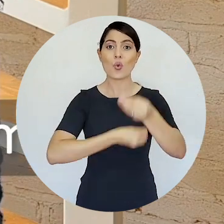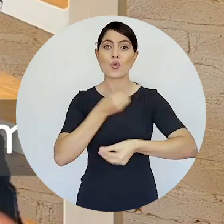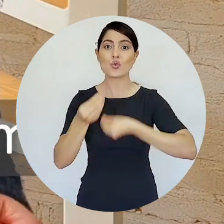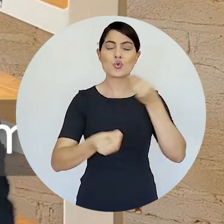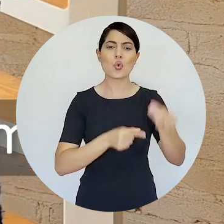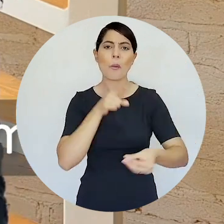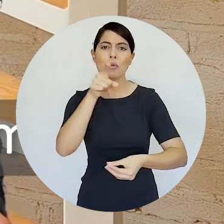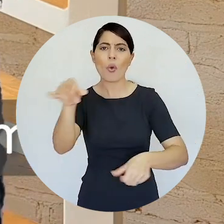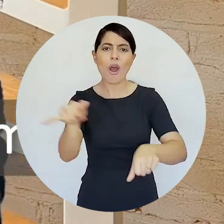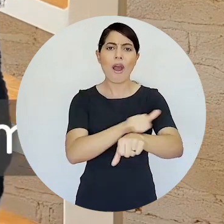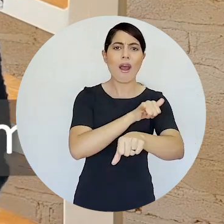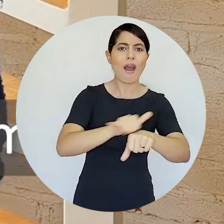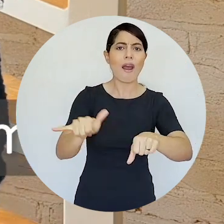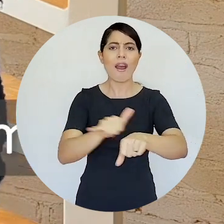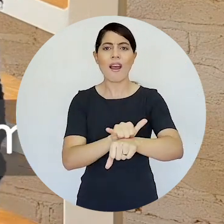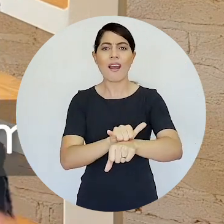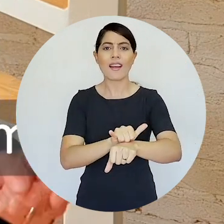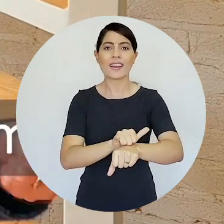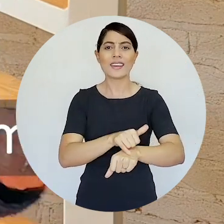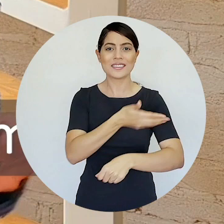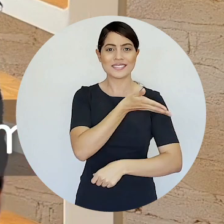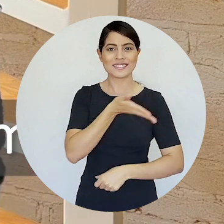calculadora, calcule sua pegada,